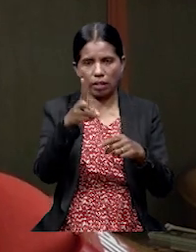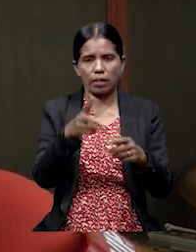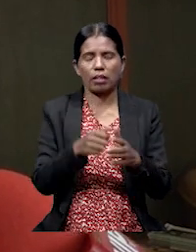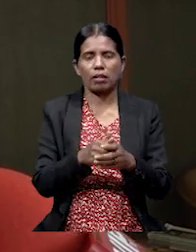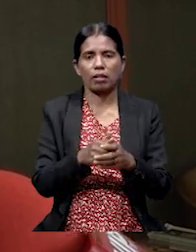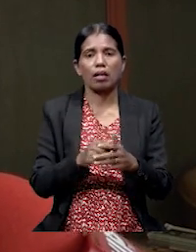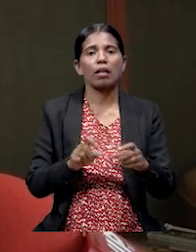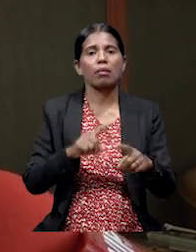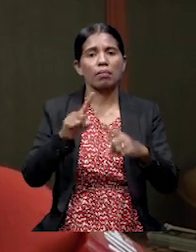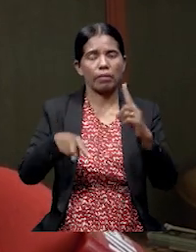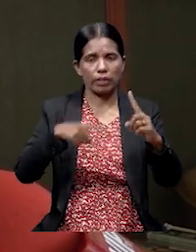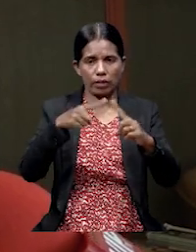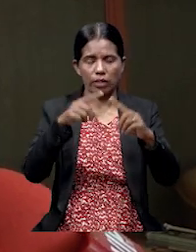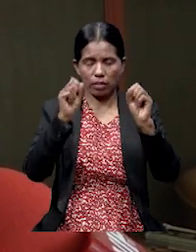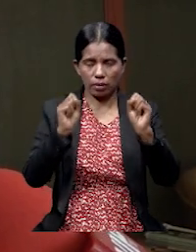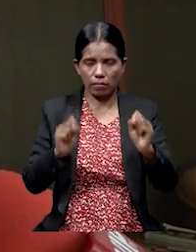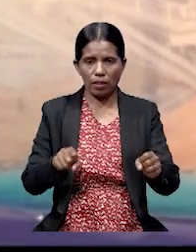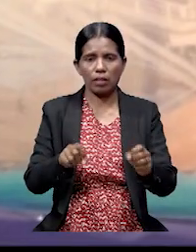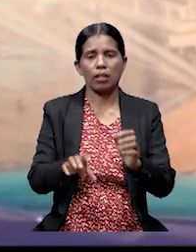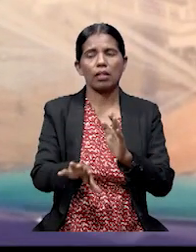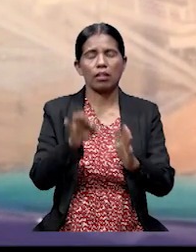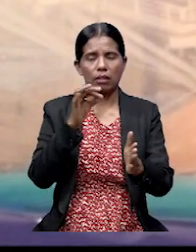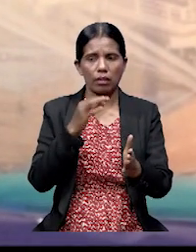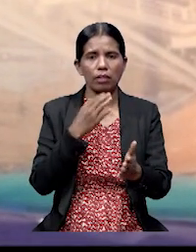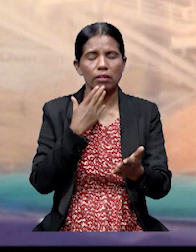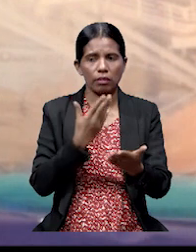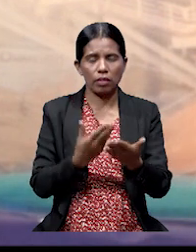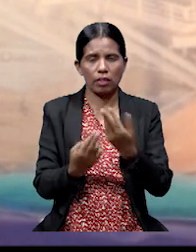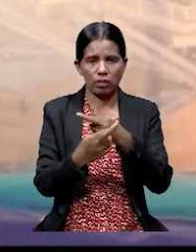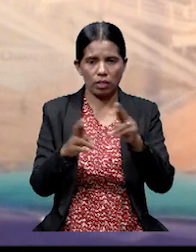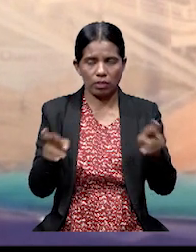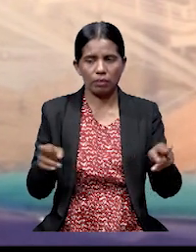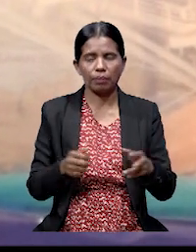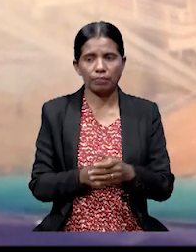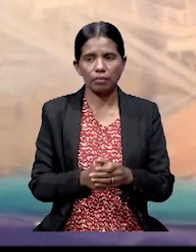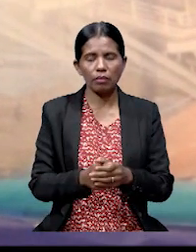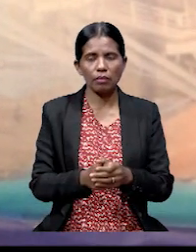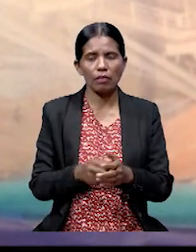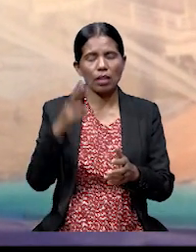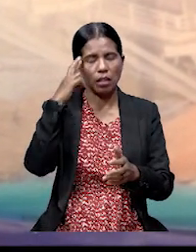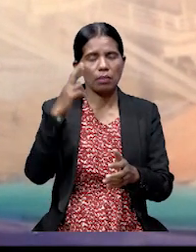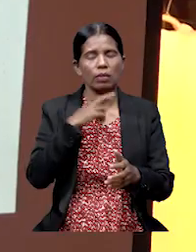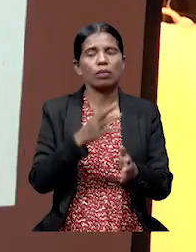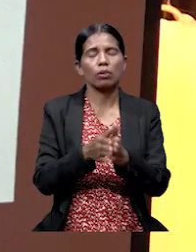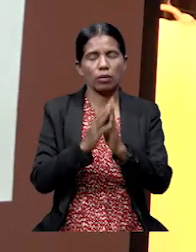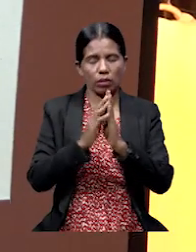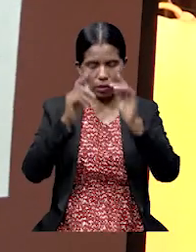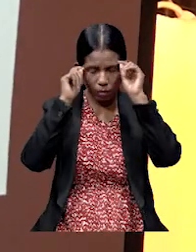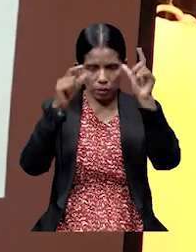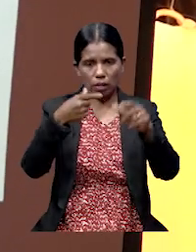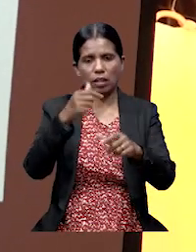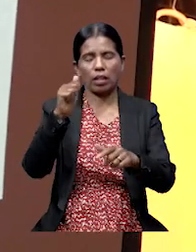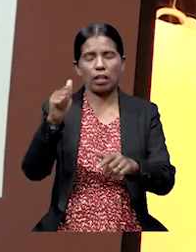vai ir a maca bela reta solução. Com o projeto Greater Sunrise, Jerram Jorta, Rusona, Timor Gap, a tu foi Hanoin,